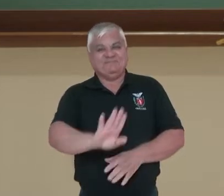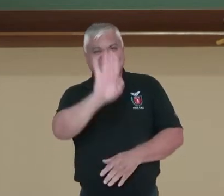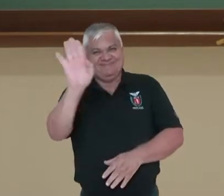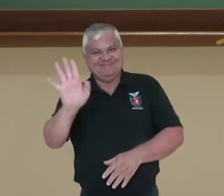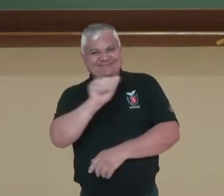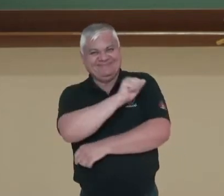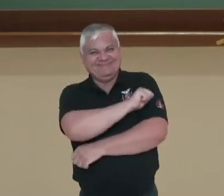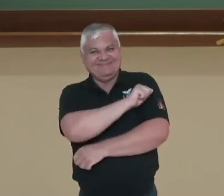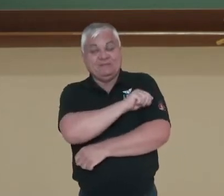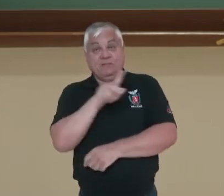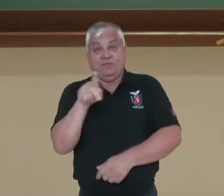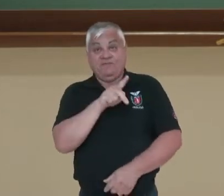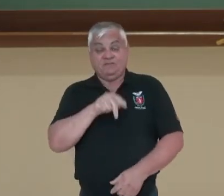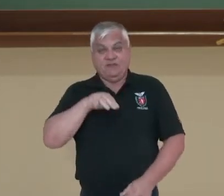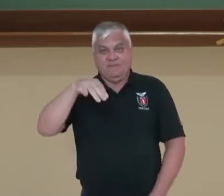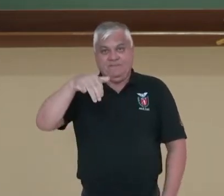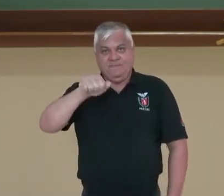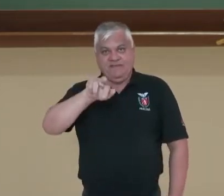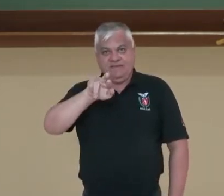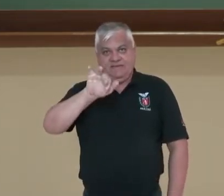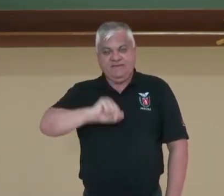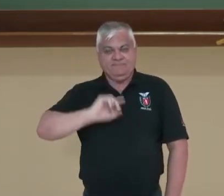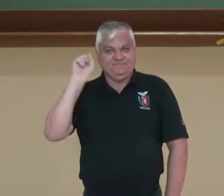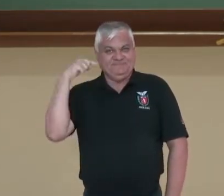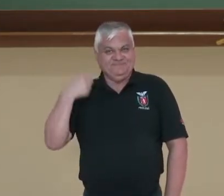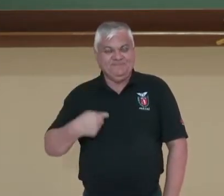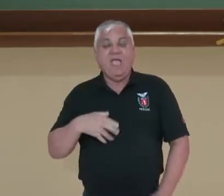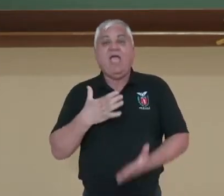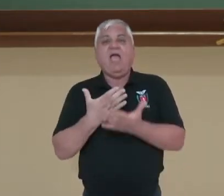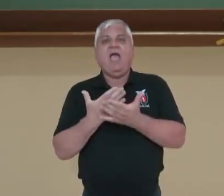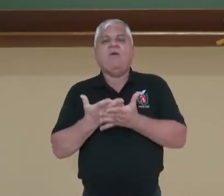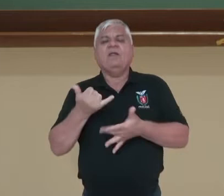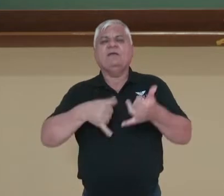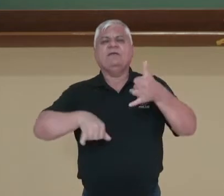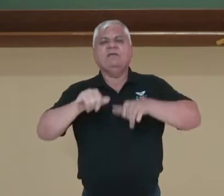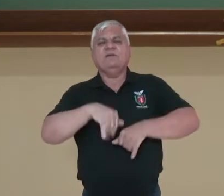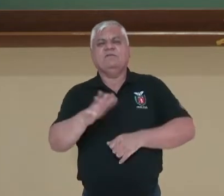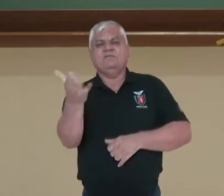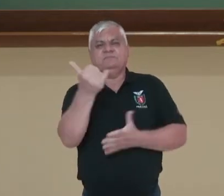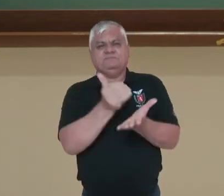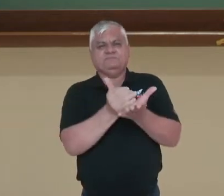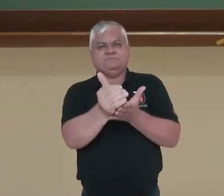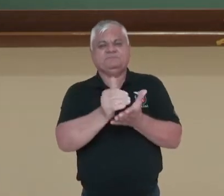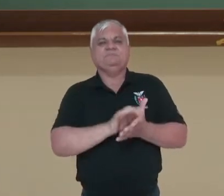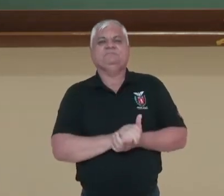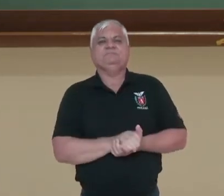Olá, alunos! Eu sou a professora Marília e esta é a aula de Química. Vamos começar?